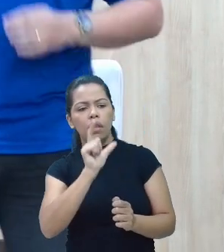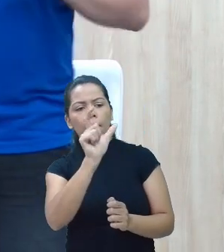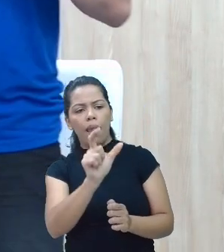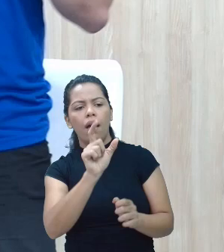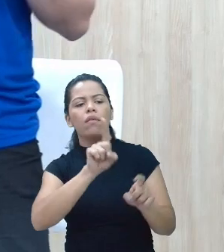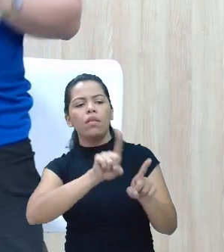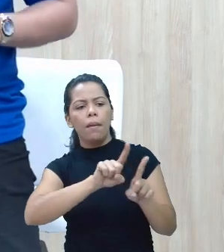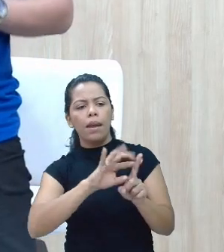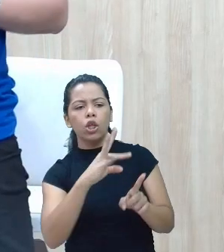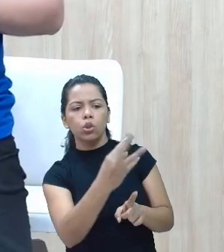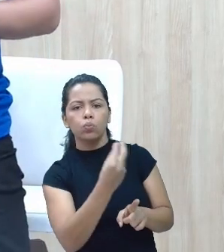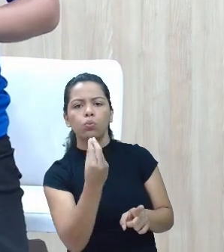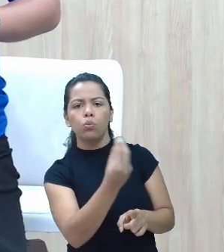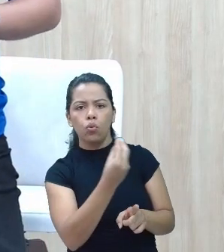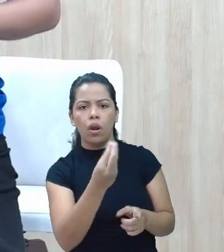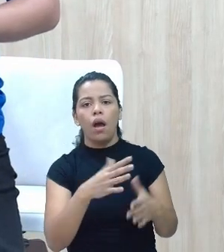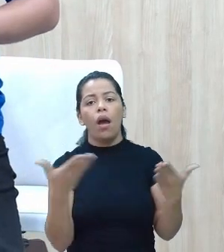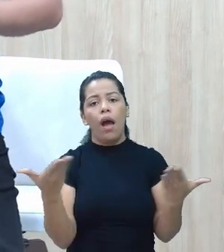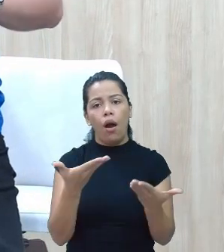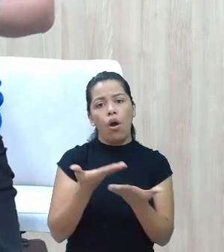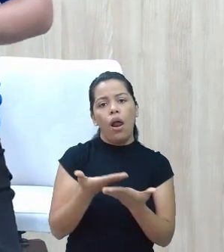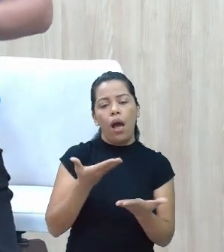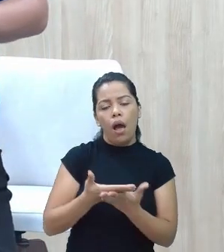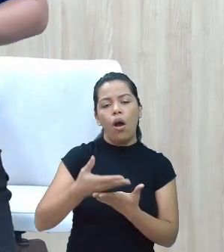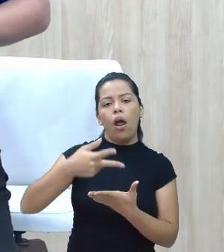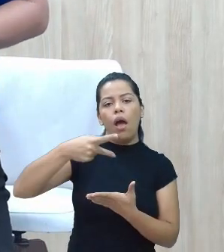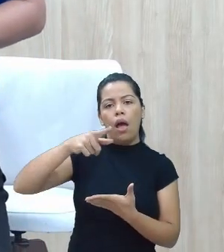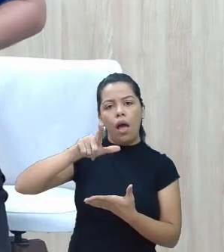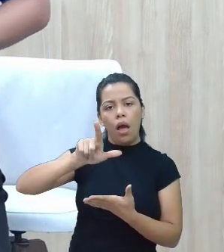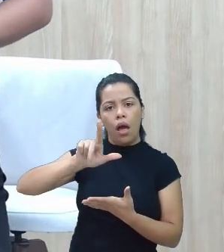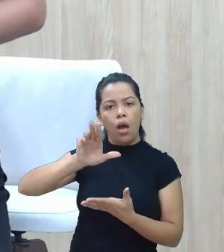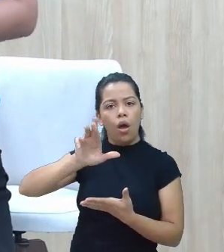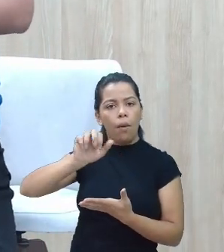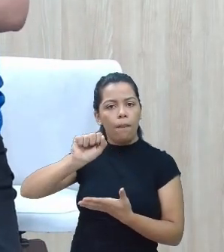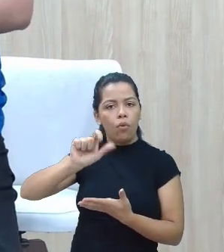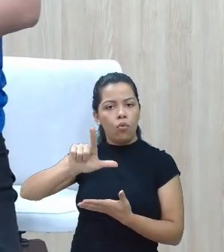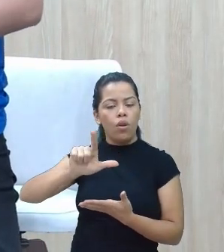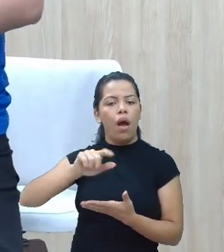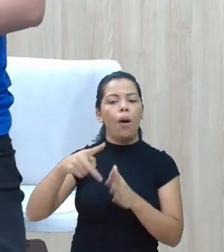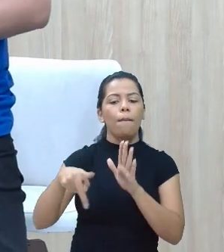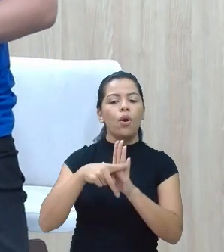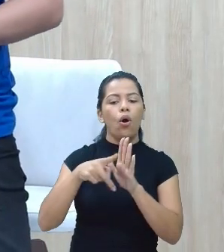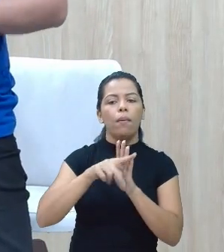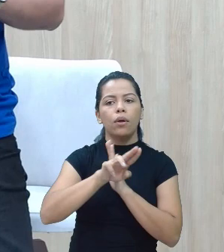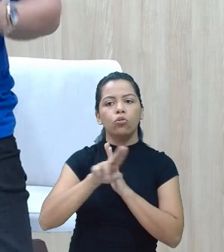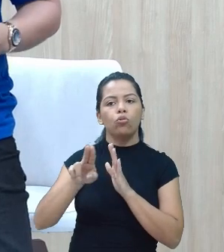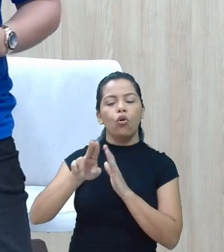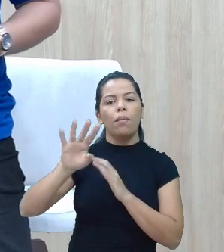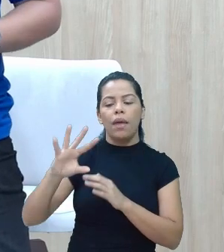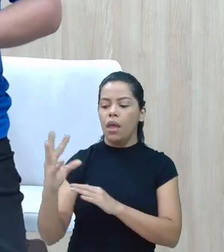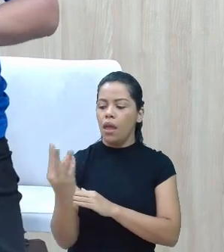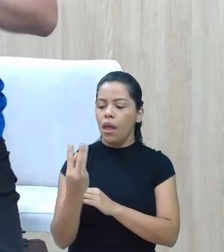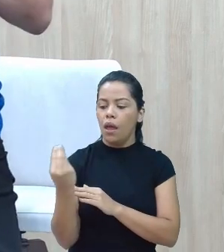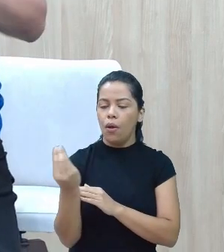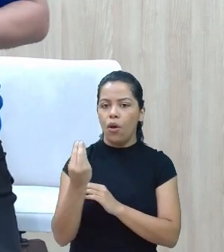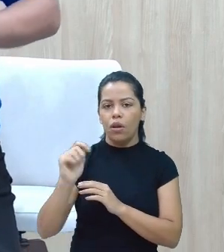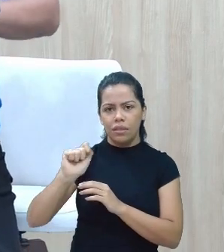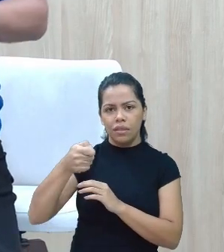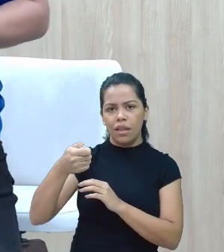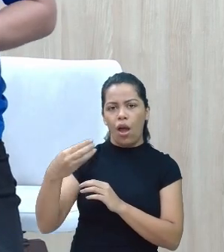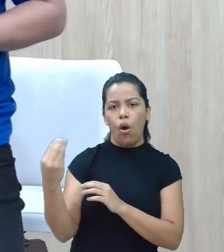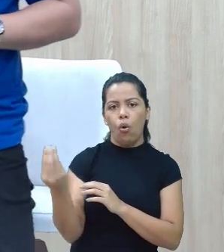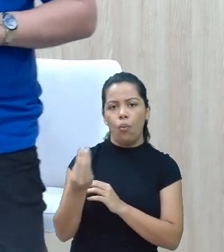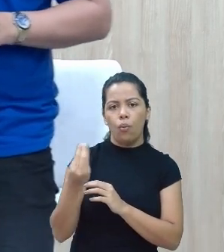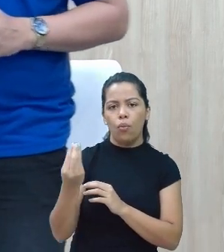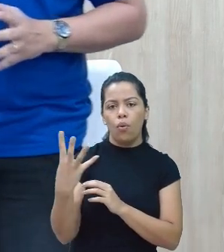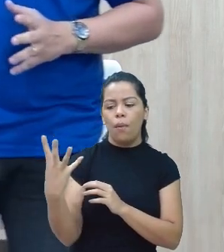hoje. Plural dos nomes, tá bom? As palavras têm plural, e para ter plural elas têm também algumas regras. E a gente elencou aqui